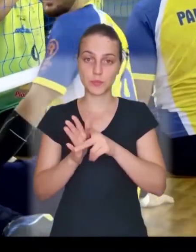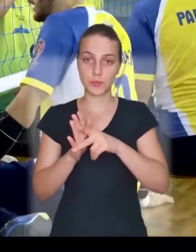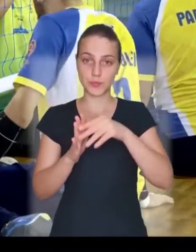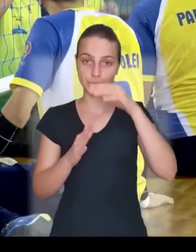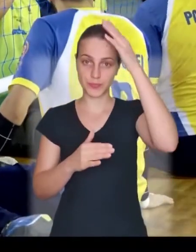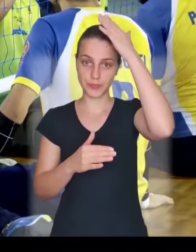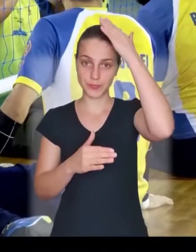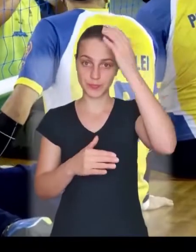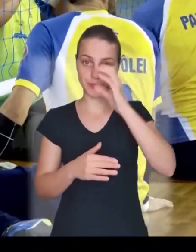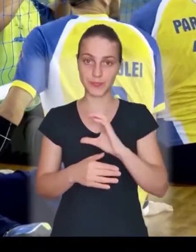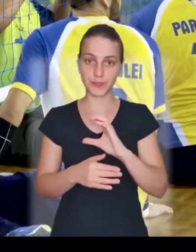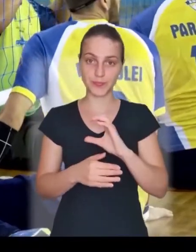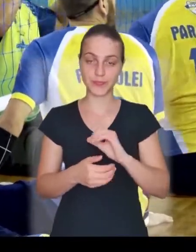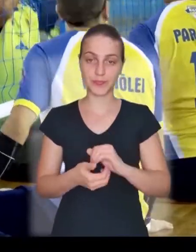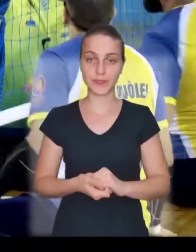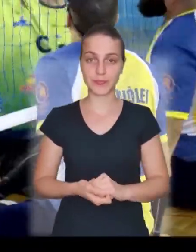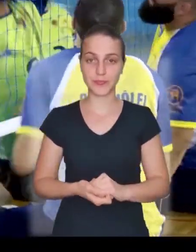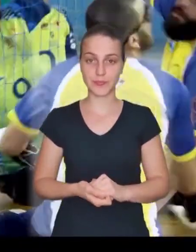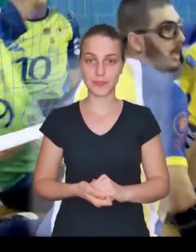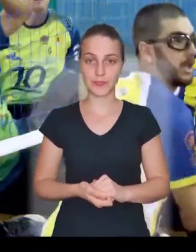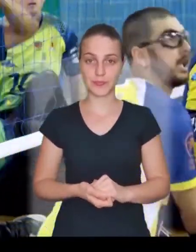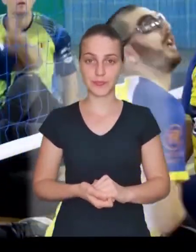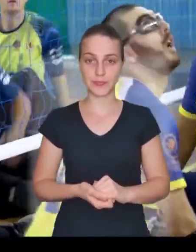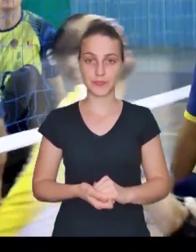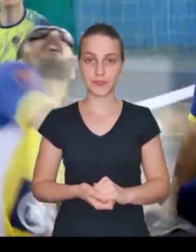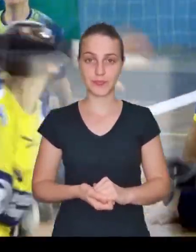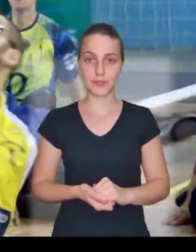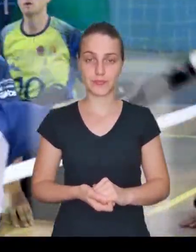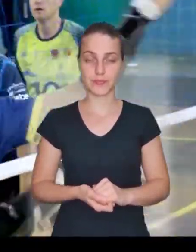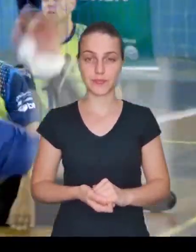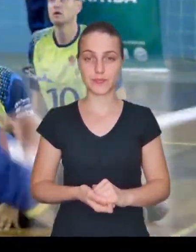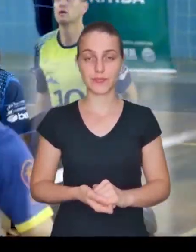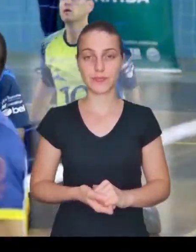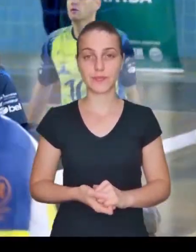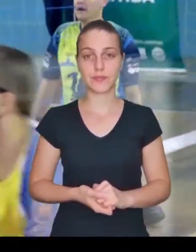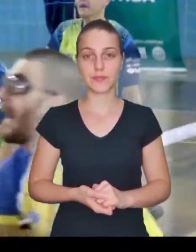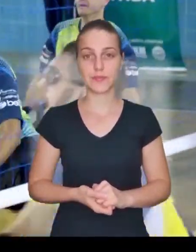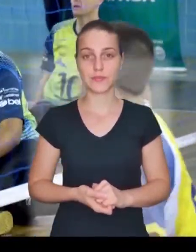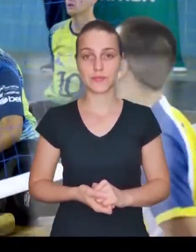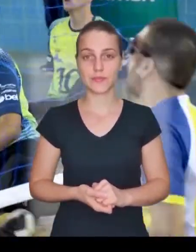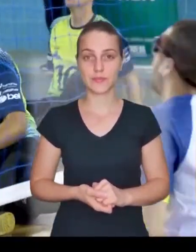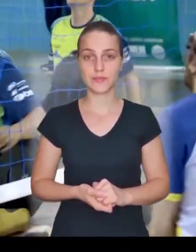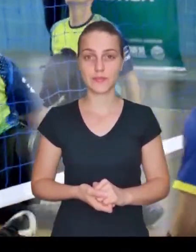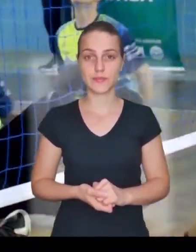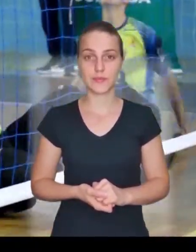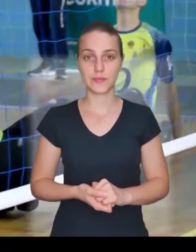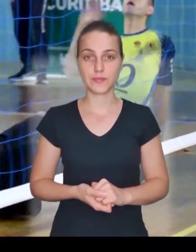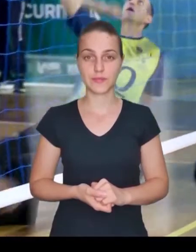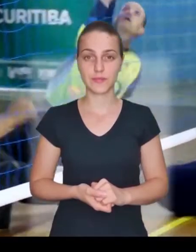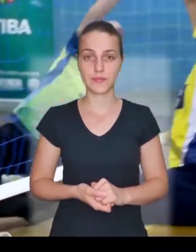time usa camisa verde, o outro camisa amarela. O time verde marca ponto e comemora.